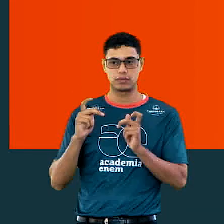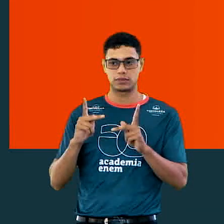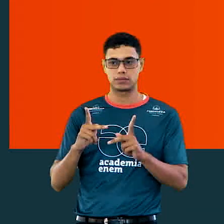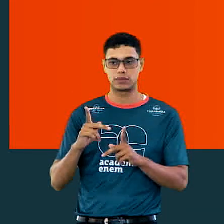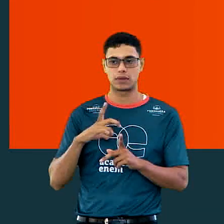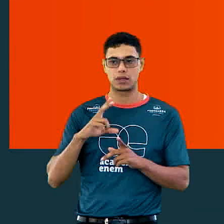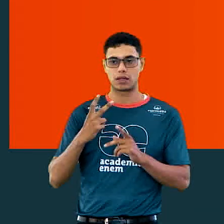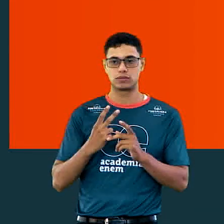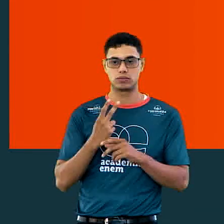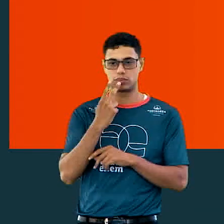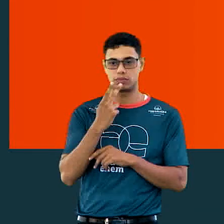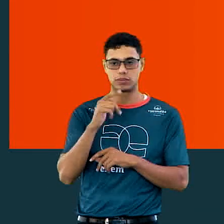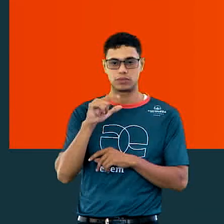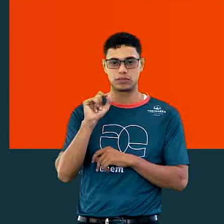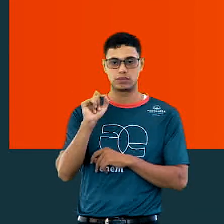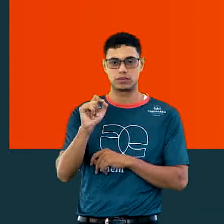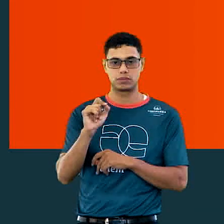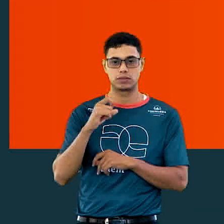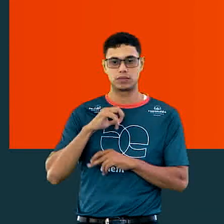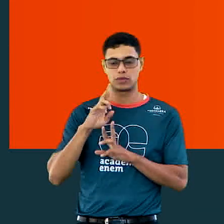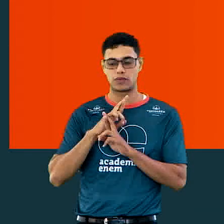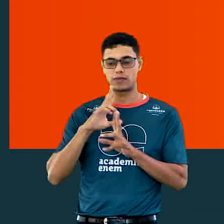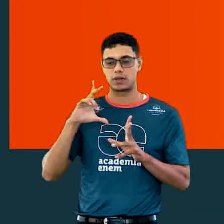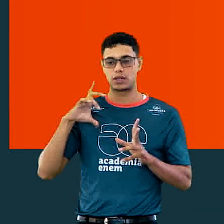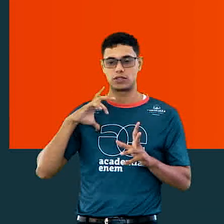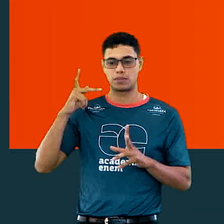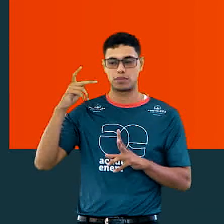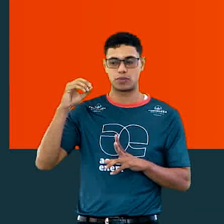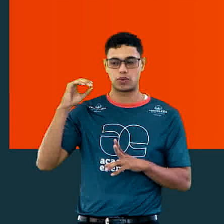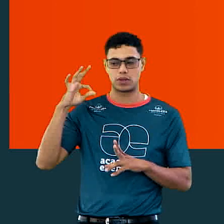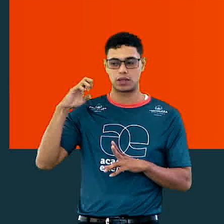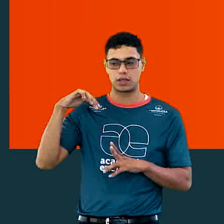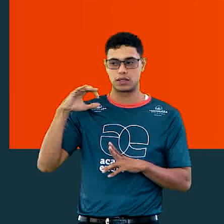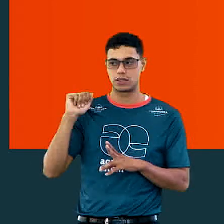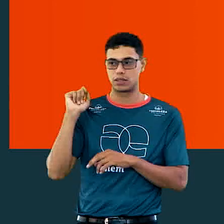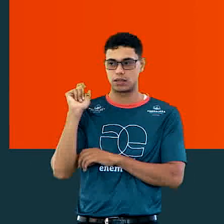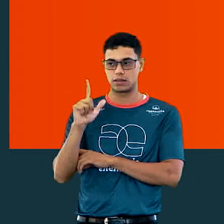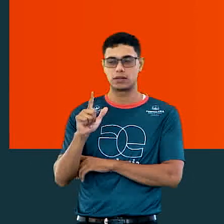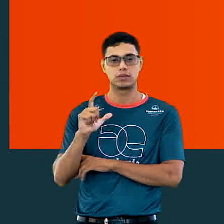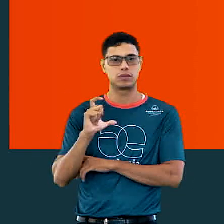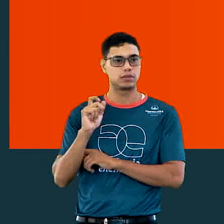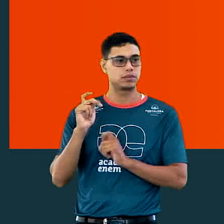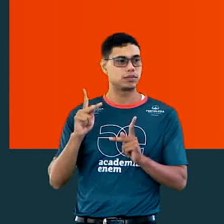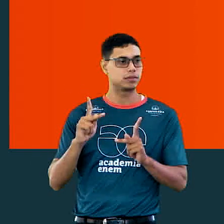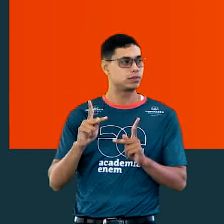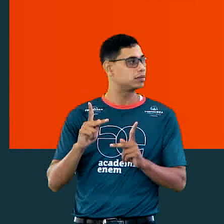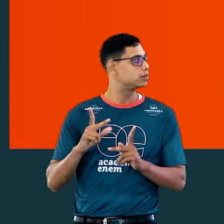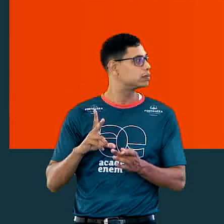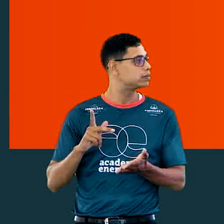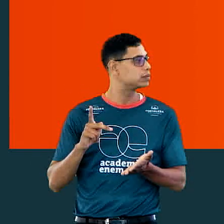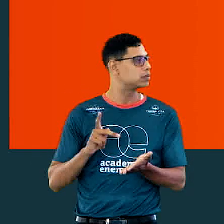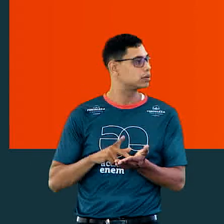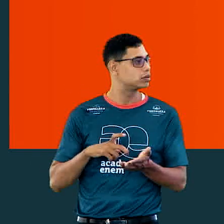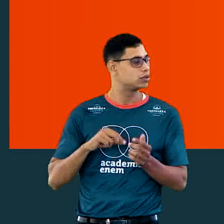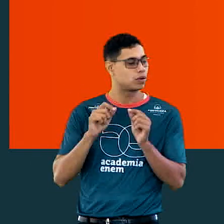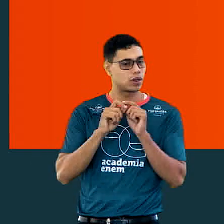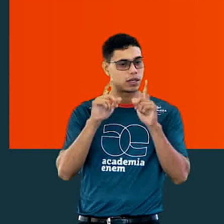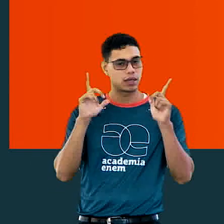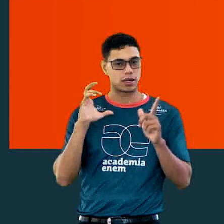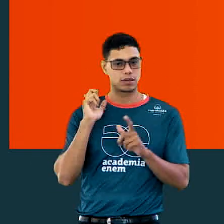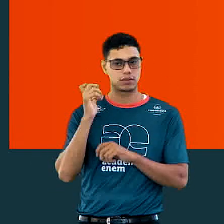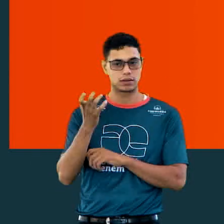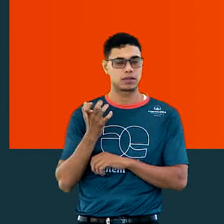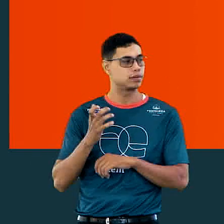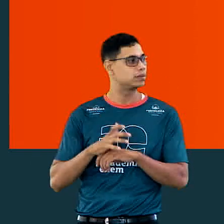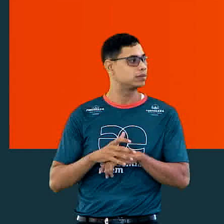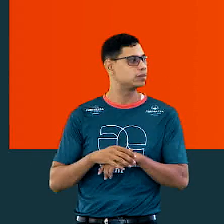nossas tomadas é diferença de potencial. Preparado para eu ligar um aparelho que eu desejo.